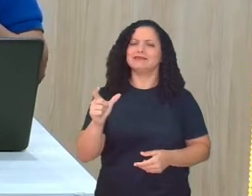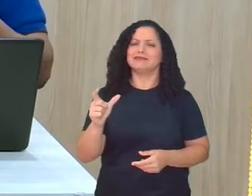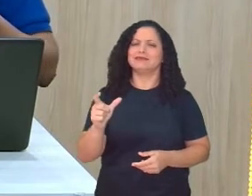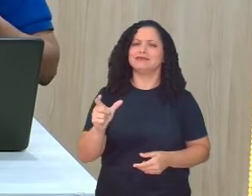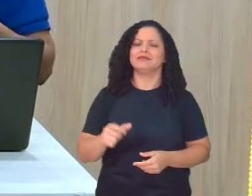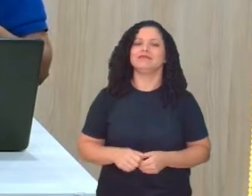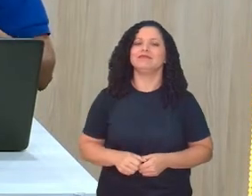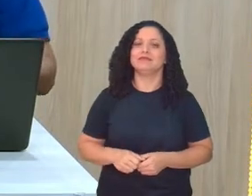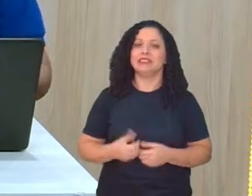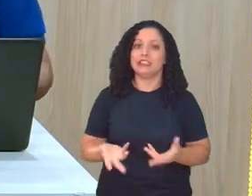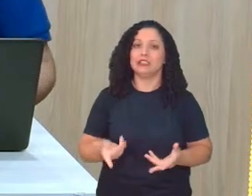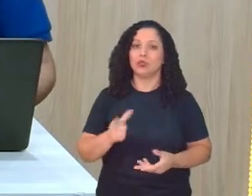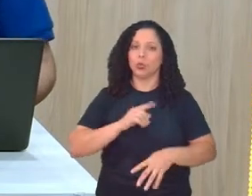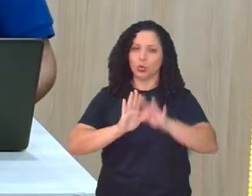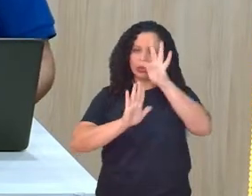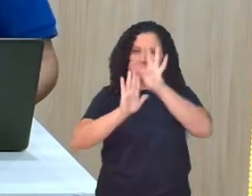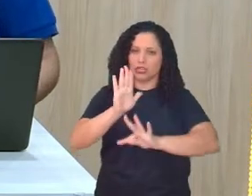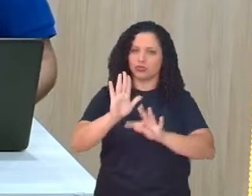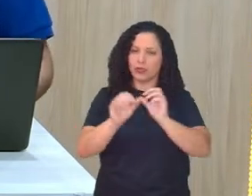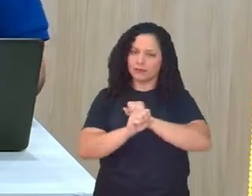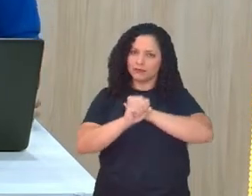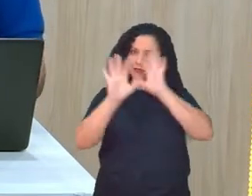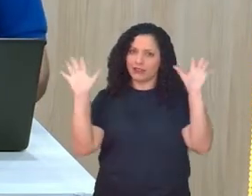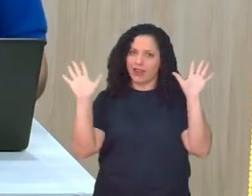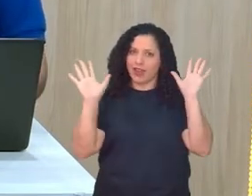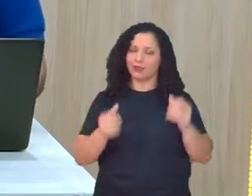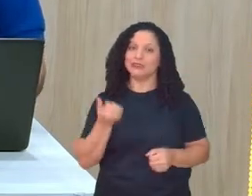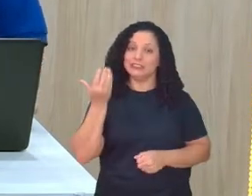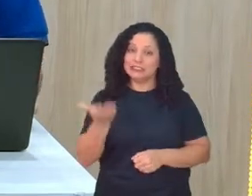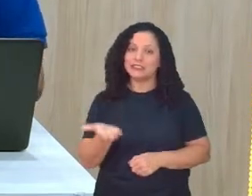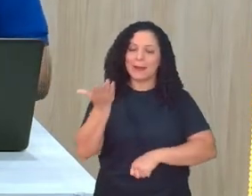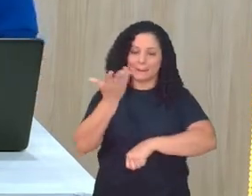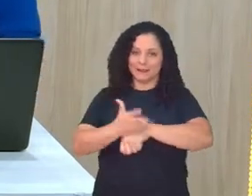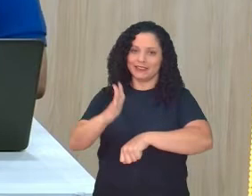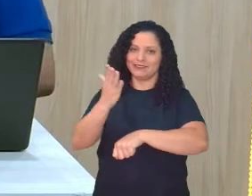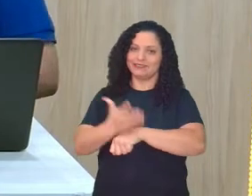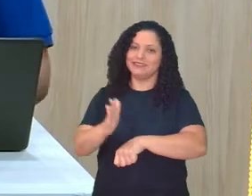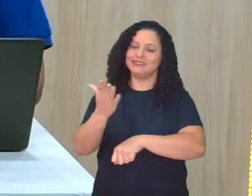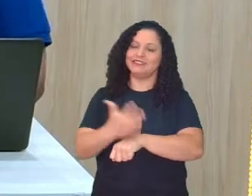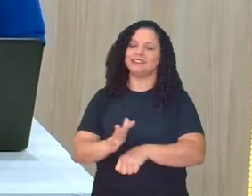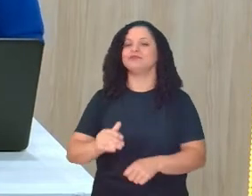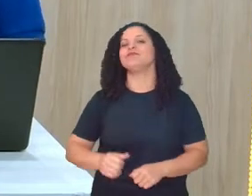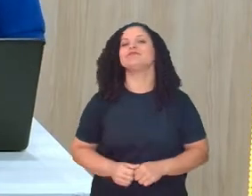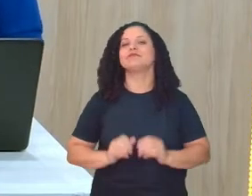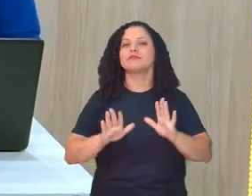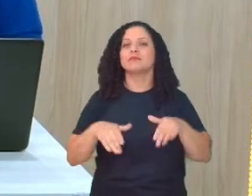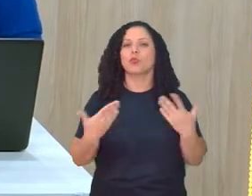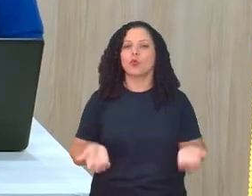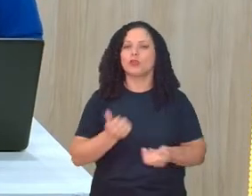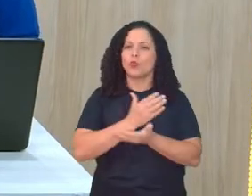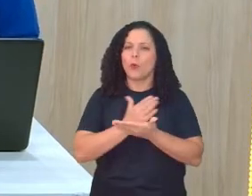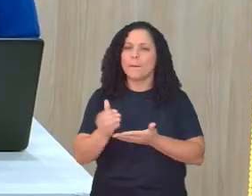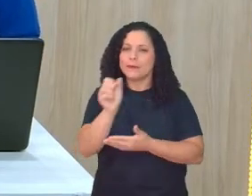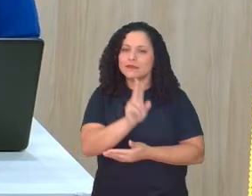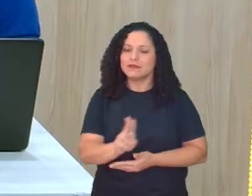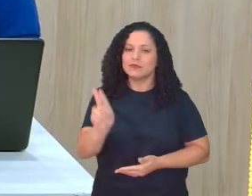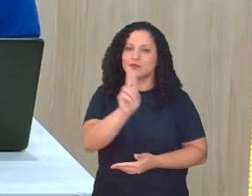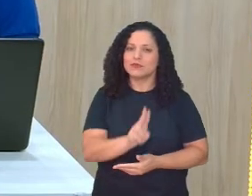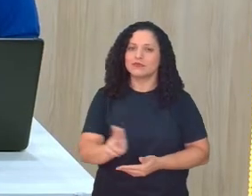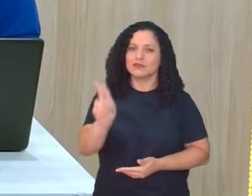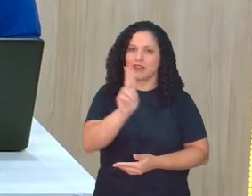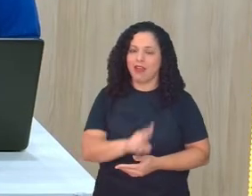ele vá fluindo. E isso é tudo o quê? Prática, né? Isso, professora? Prática, e a partir do momento que começamos a utilizar, não